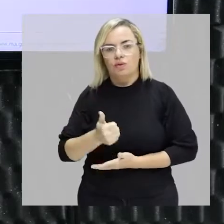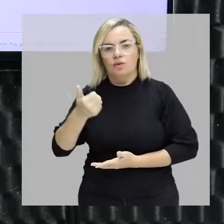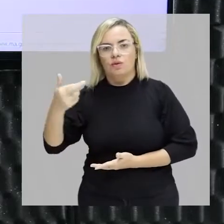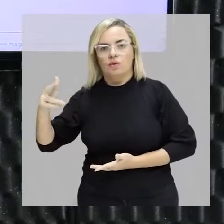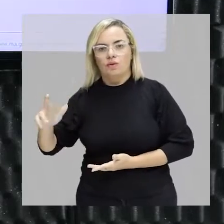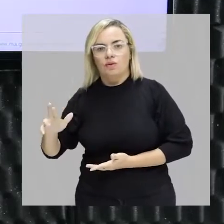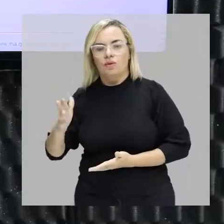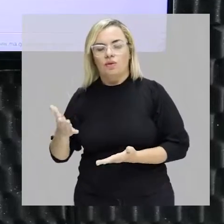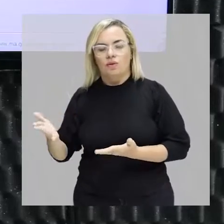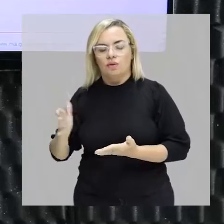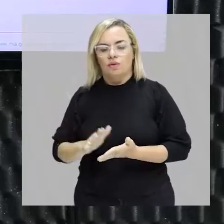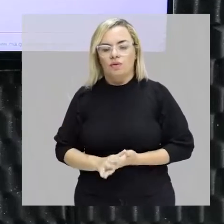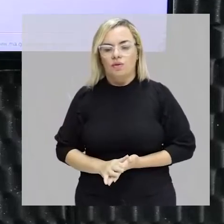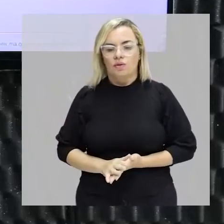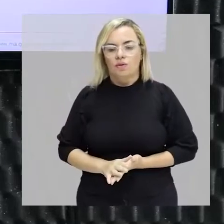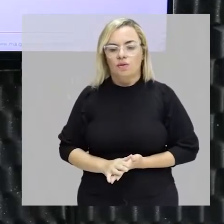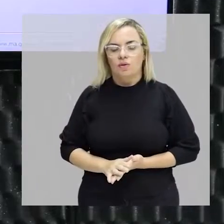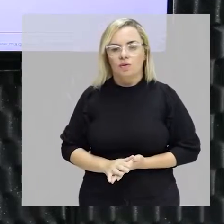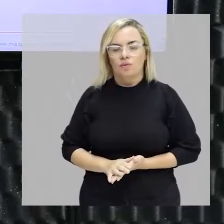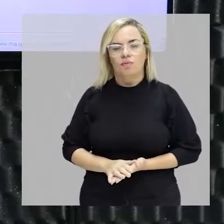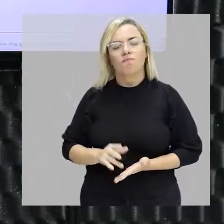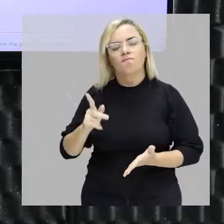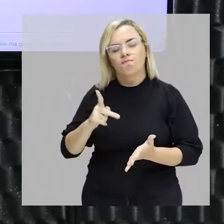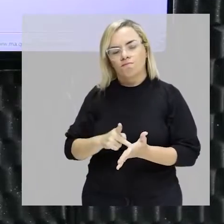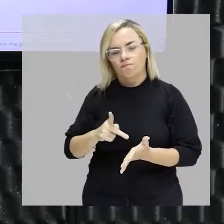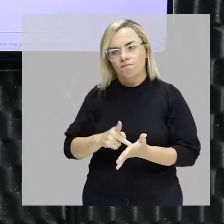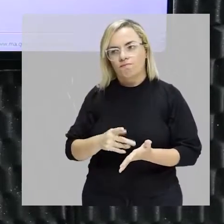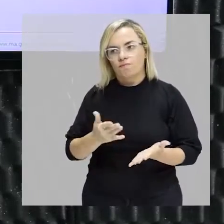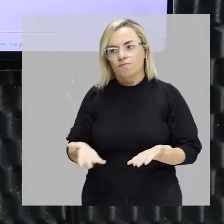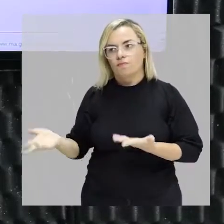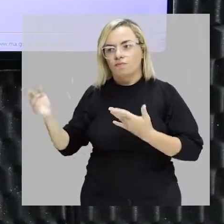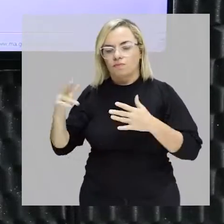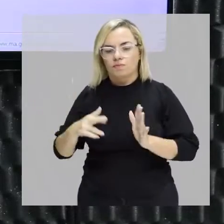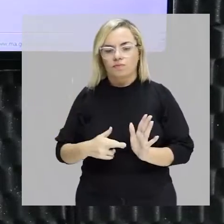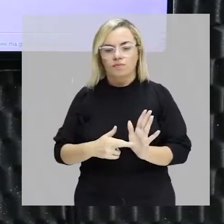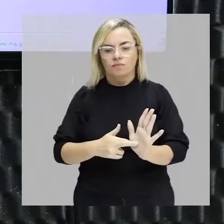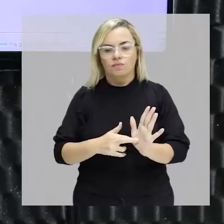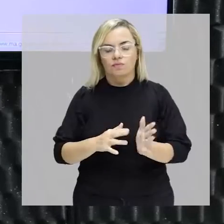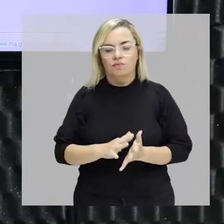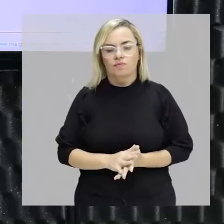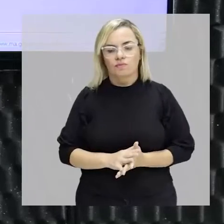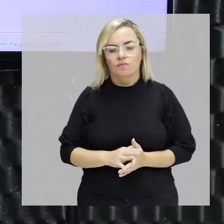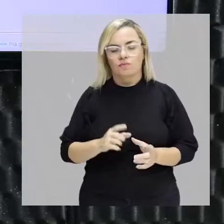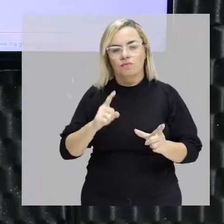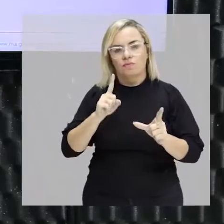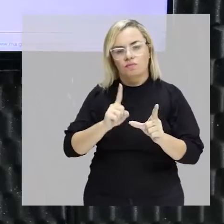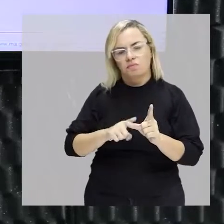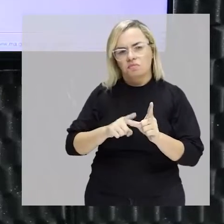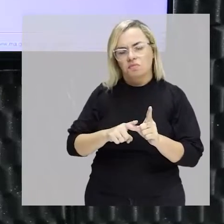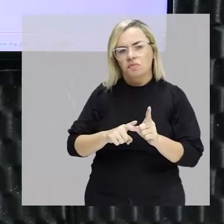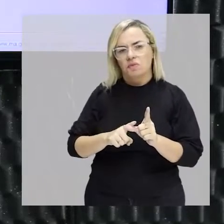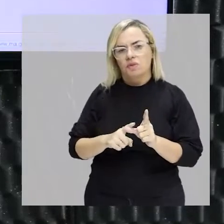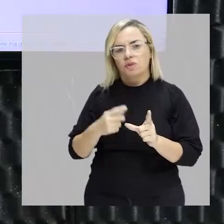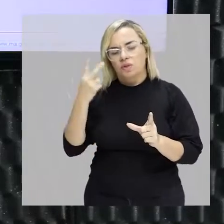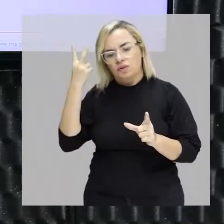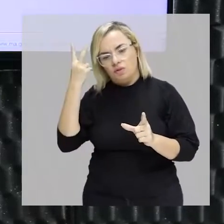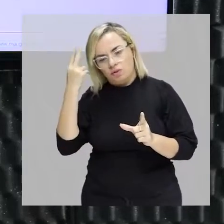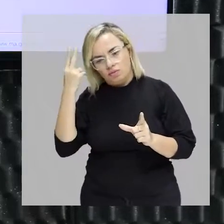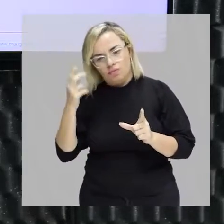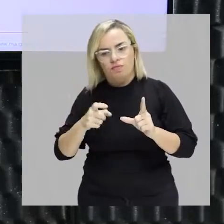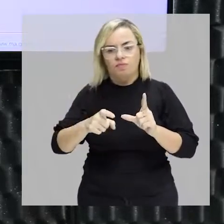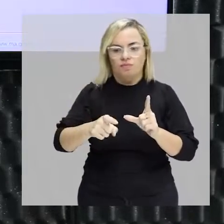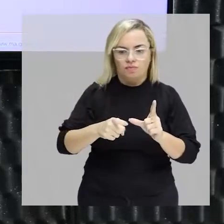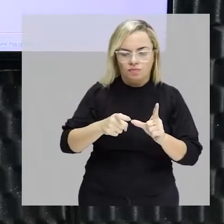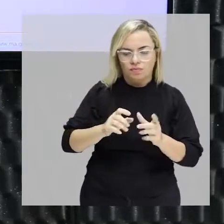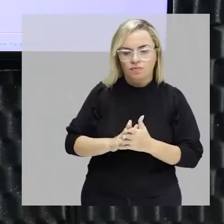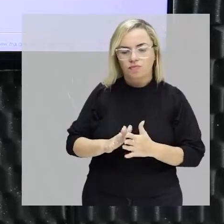grau, já f de x. Na verdade, aqui, essa representação aqui, a variável tradicional que nós temos é o x, tá? Mas a